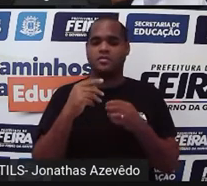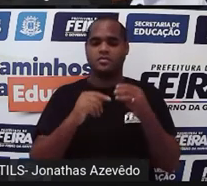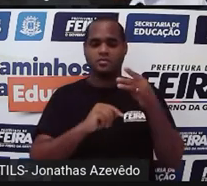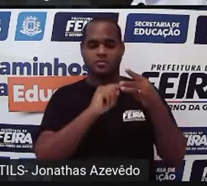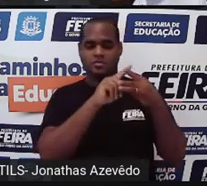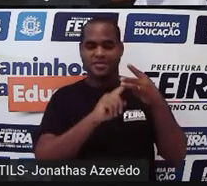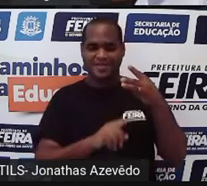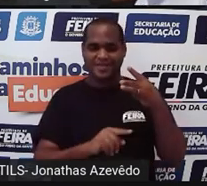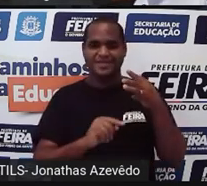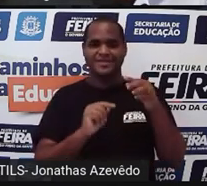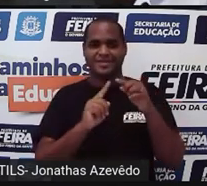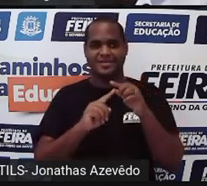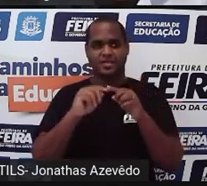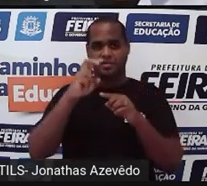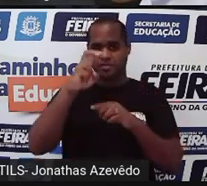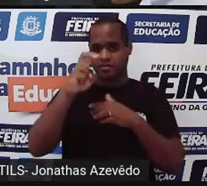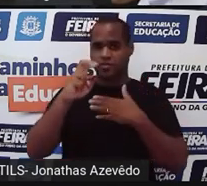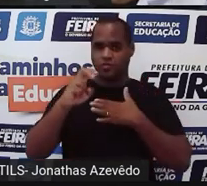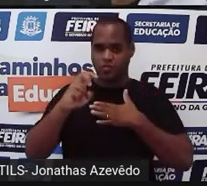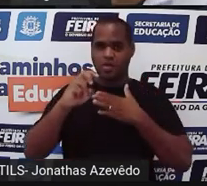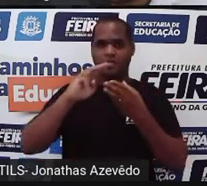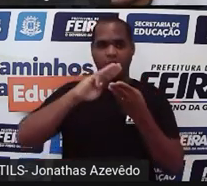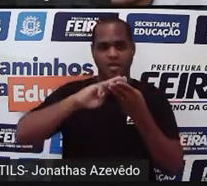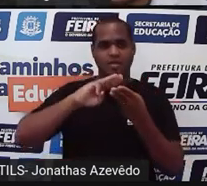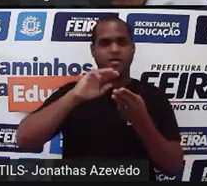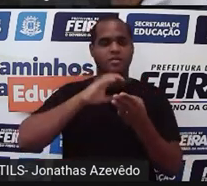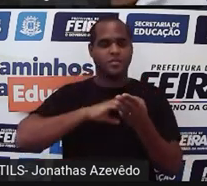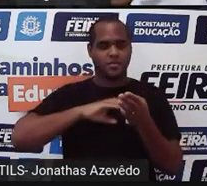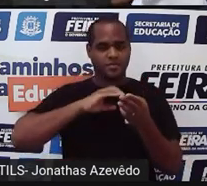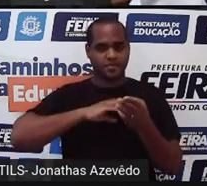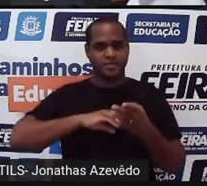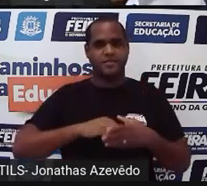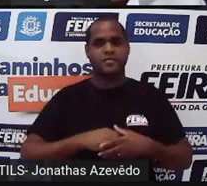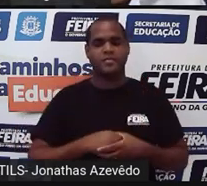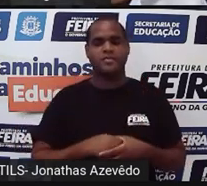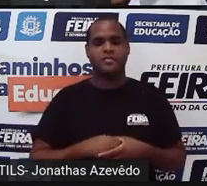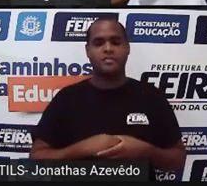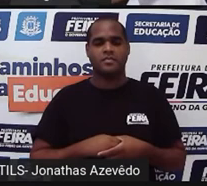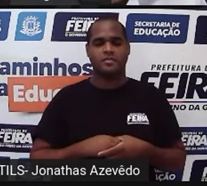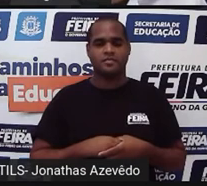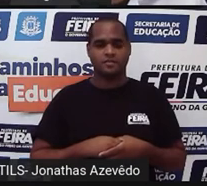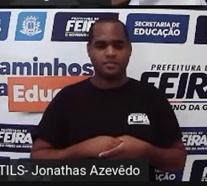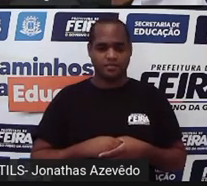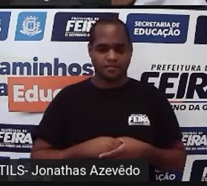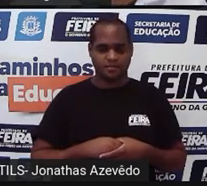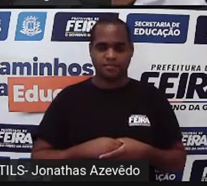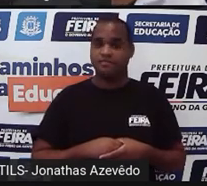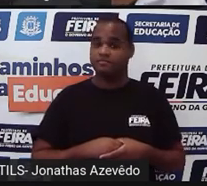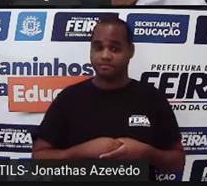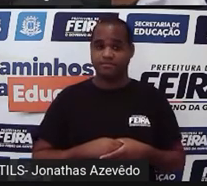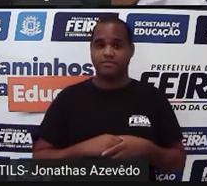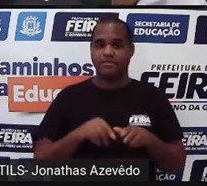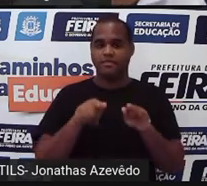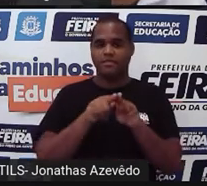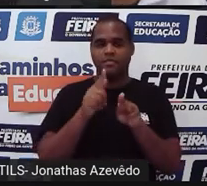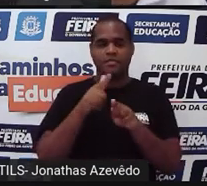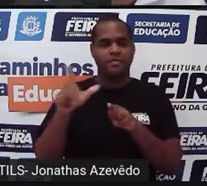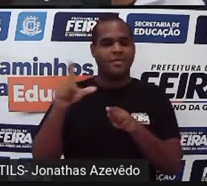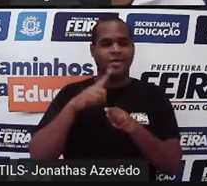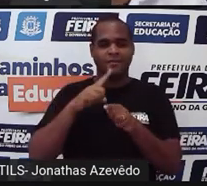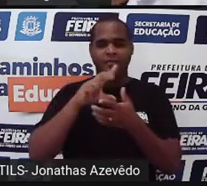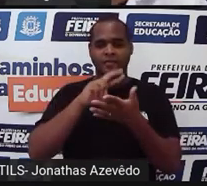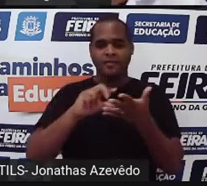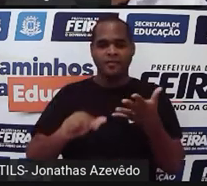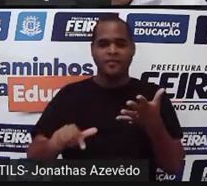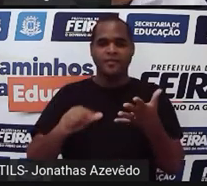coloquei, os cinco que gostam de matemática e português, que eu já coloquei ali também. Tá bom? Então vamos agora colocar os